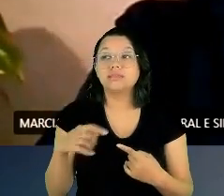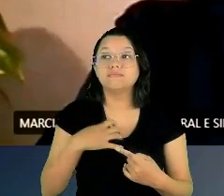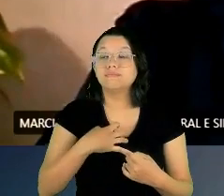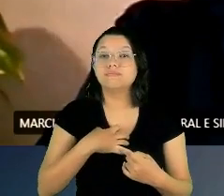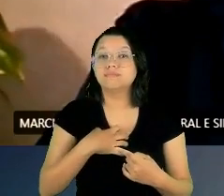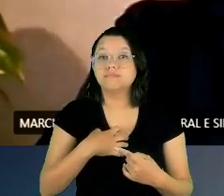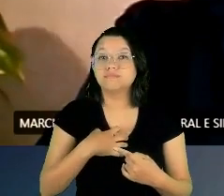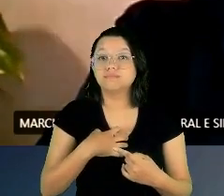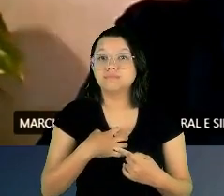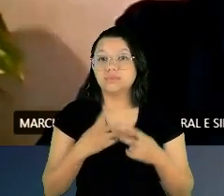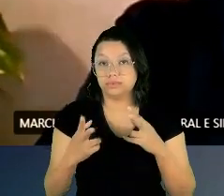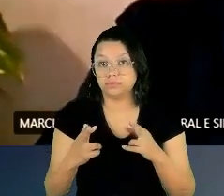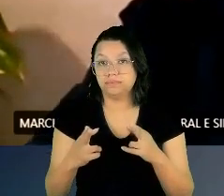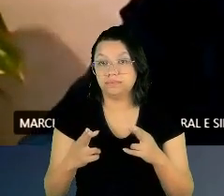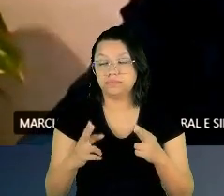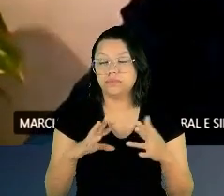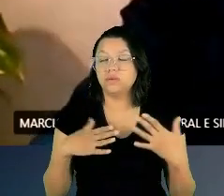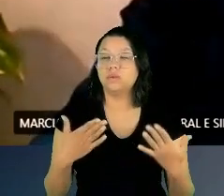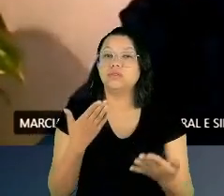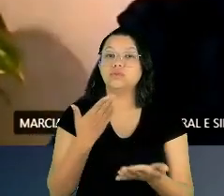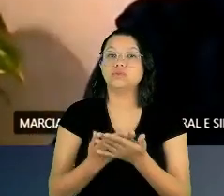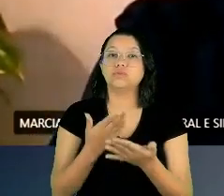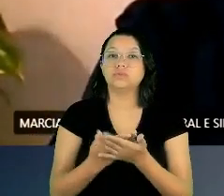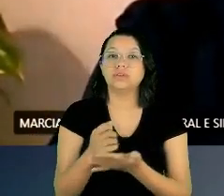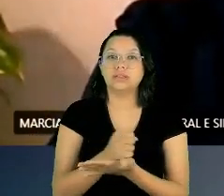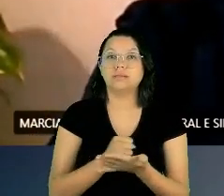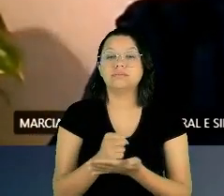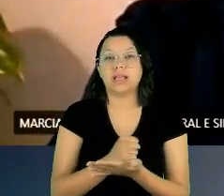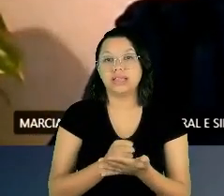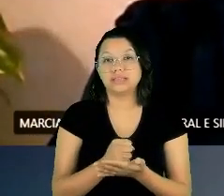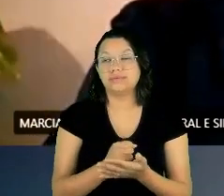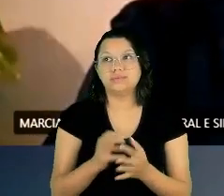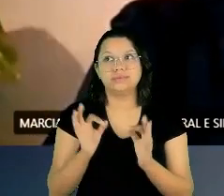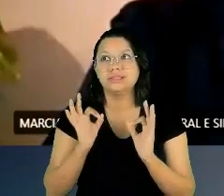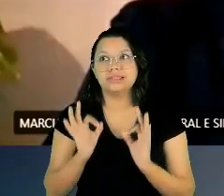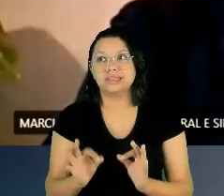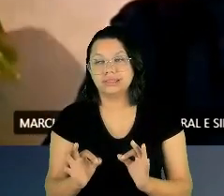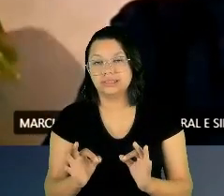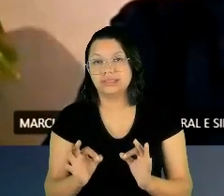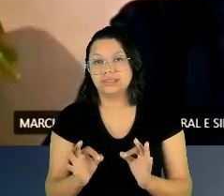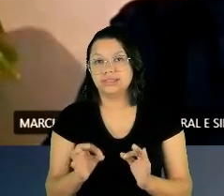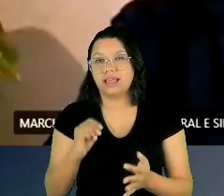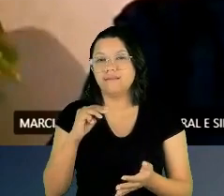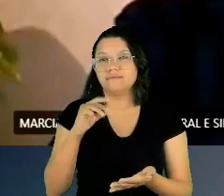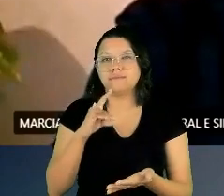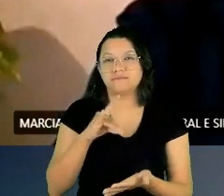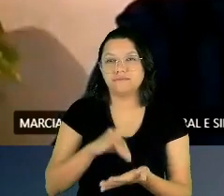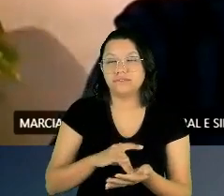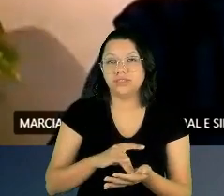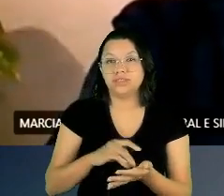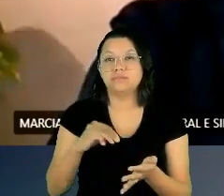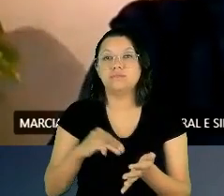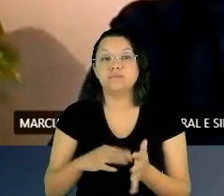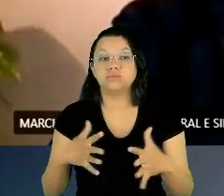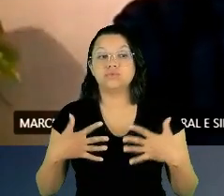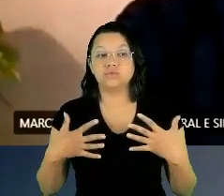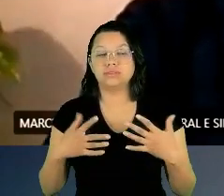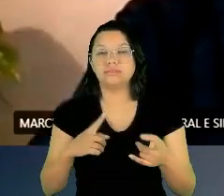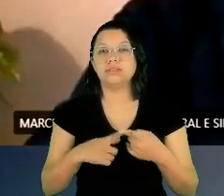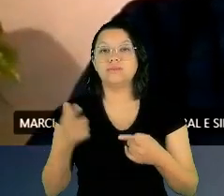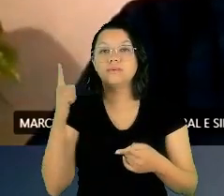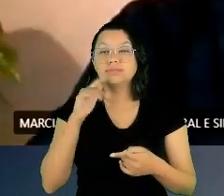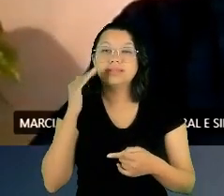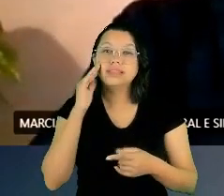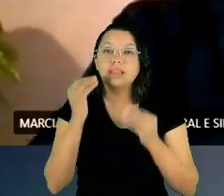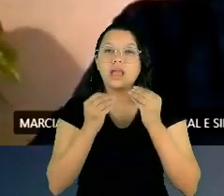ideia de estudar a base neurobiológica, eu não vou ter certeza da interpretação cognitiva, da real motivação, mas eu